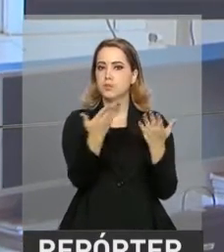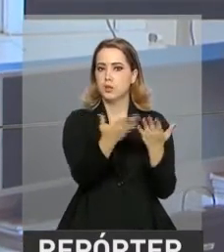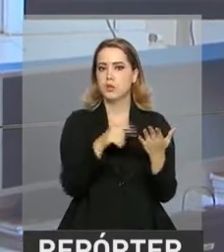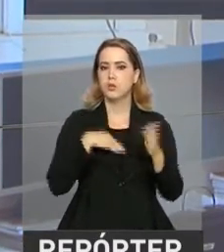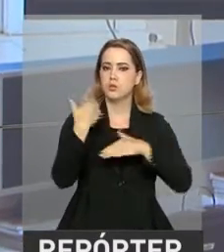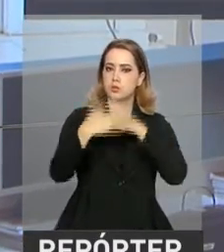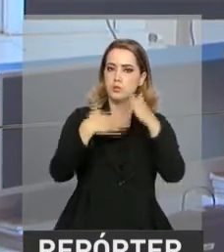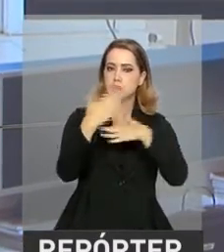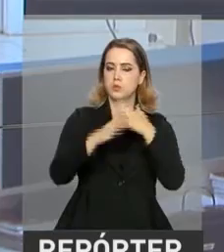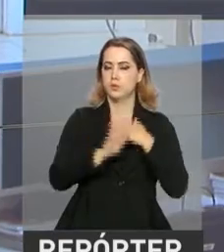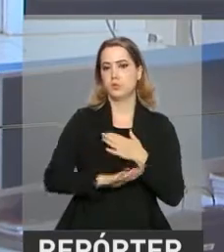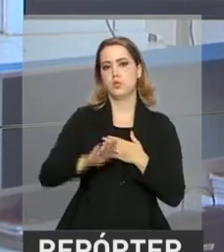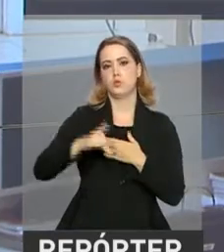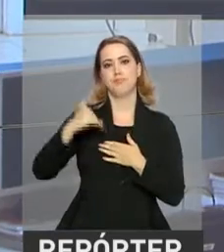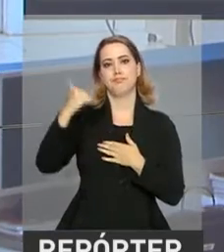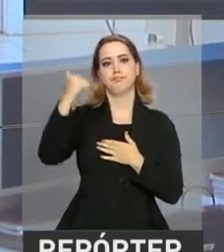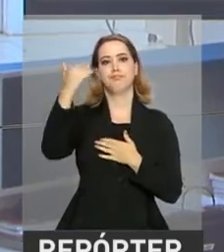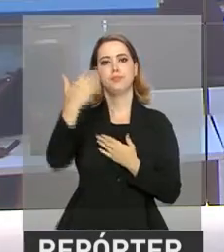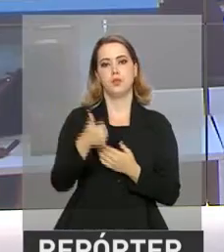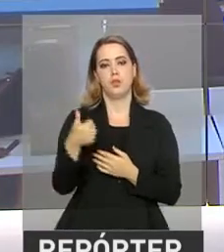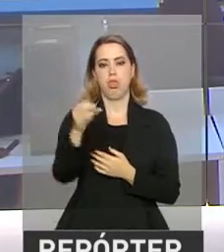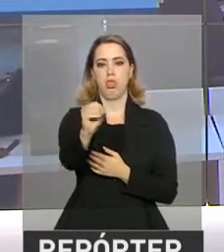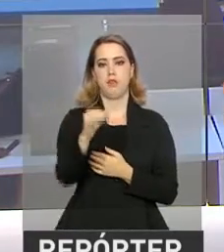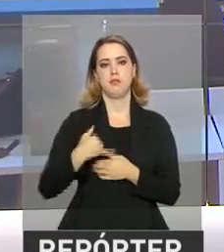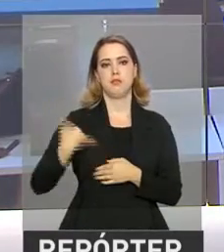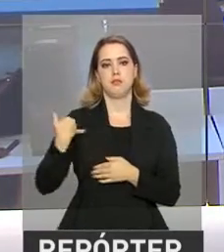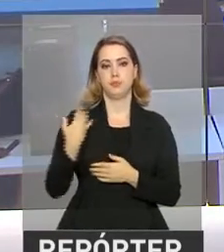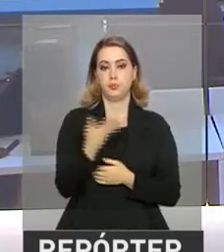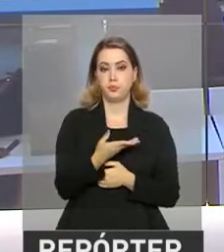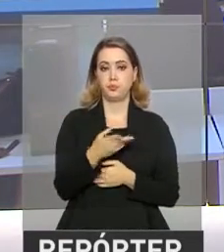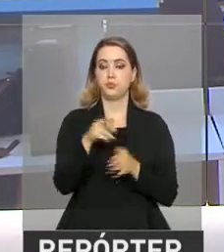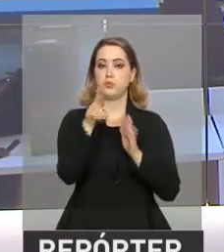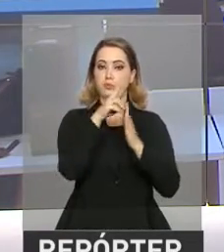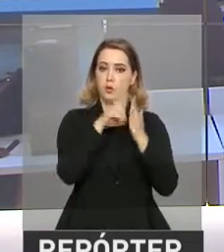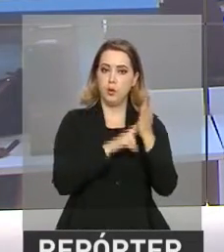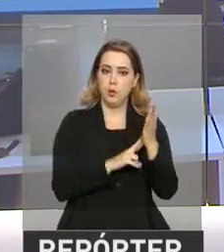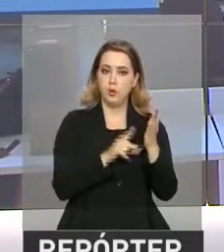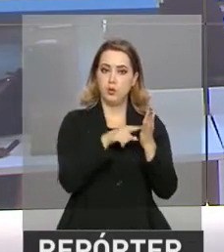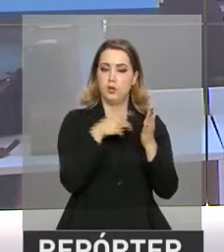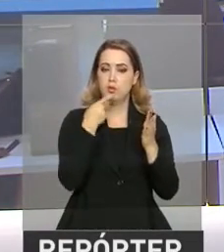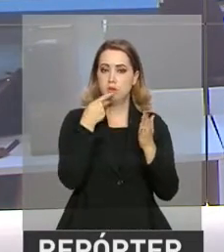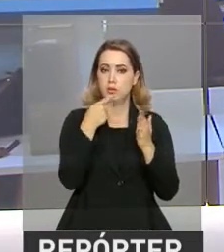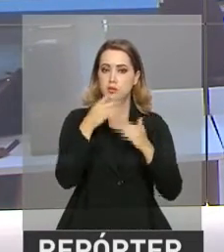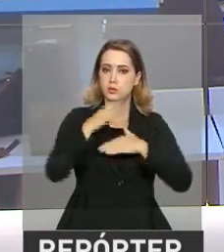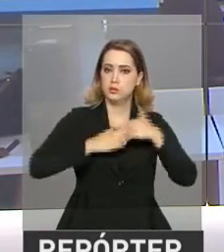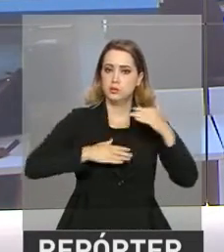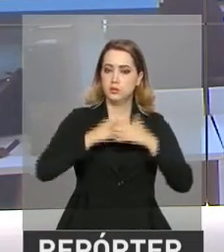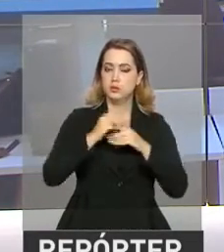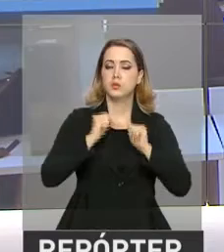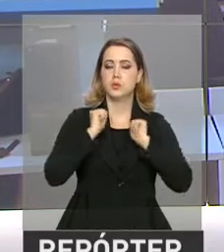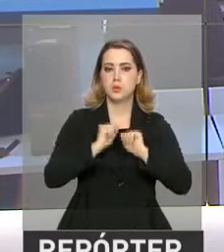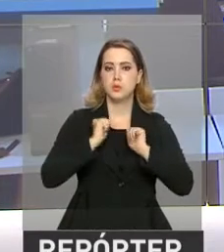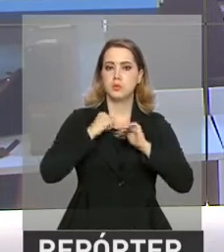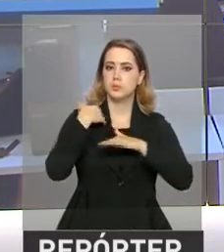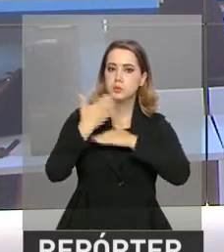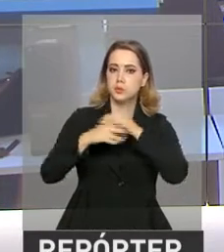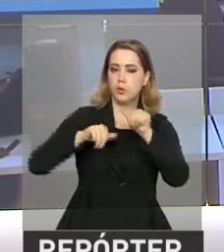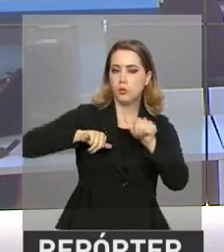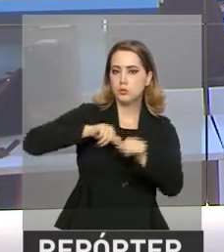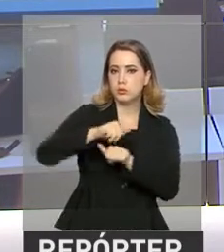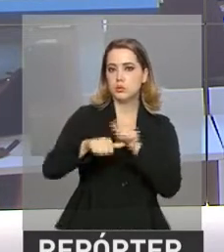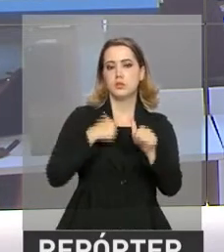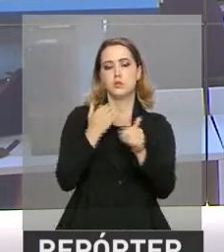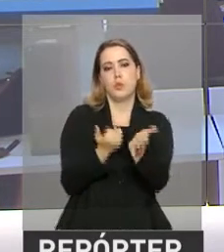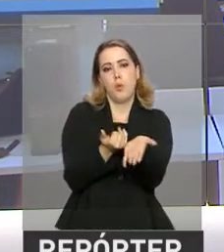garotas na faixa etária dos 10 anos segundo o relatório essas ações garantem uma transição saudável e segura do